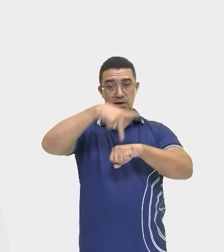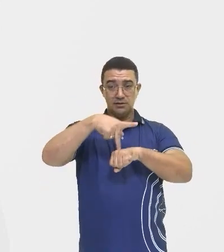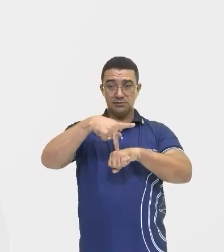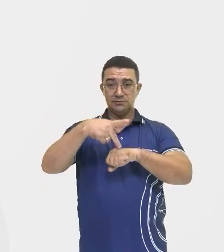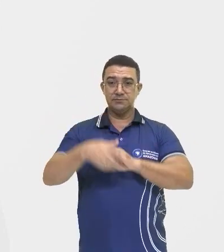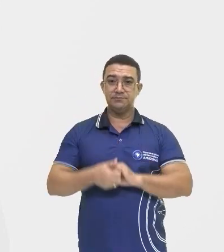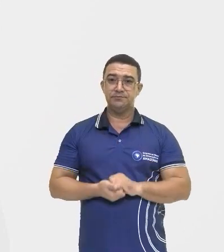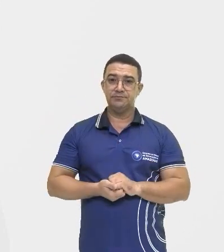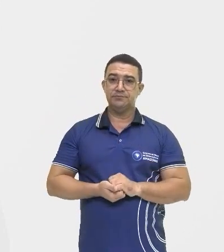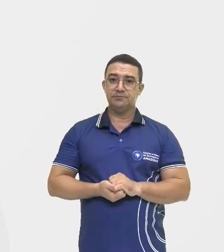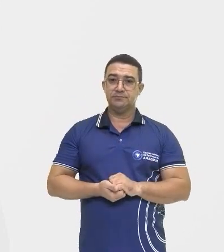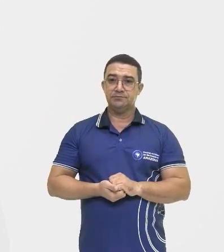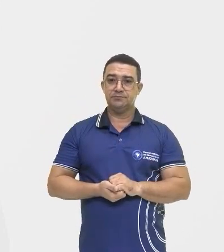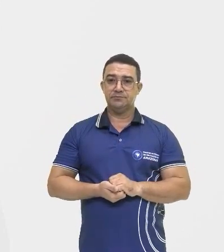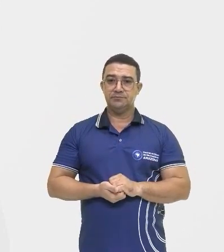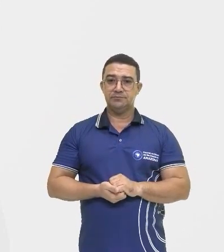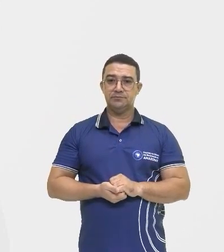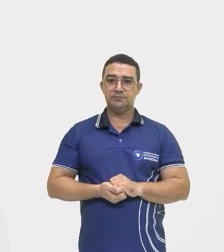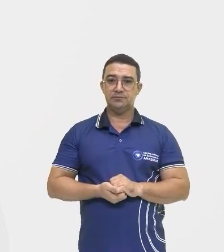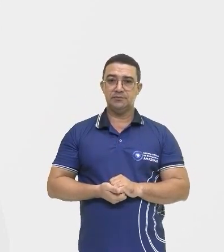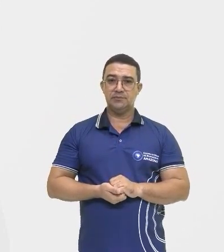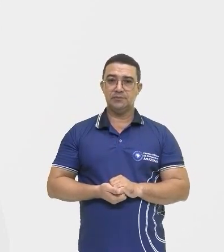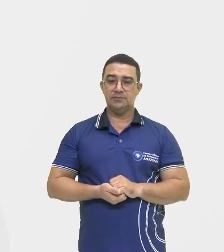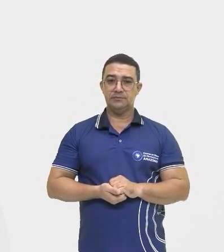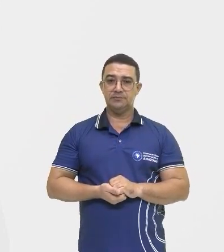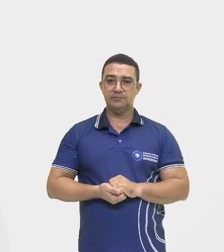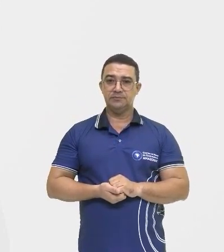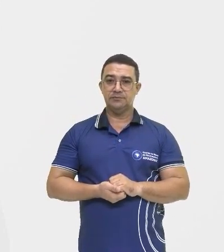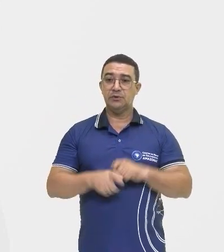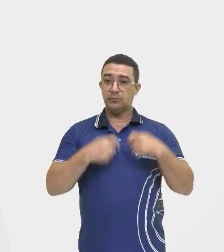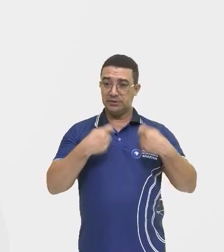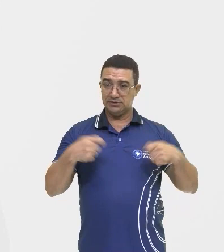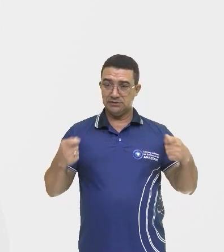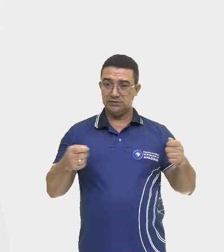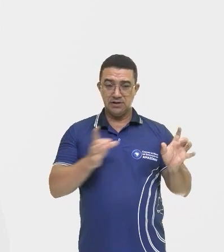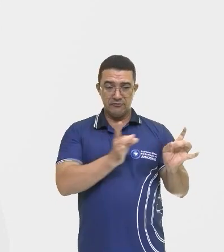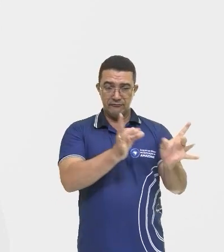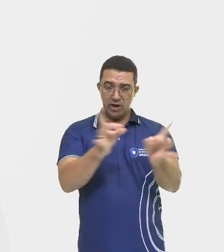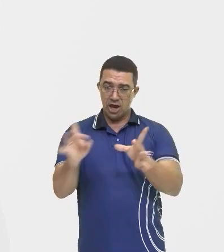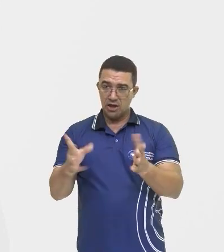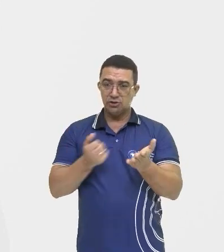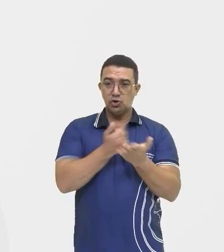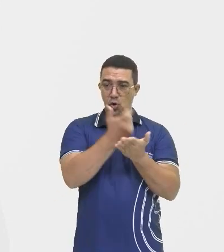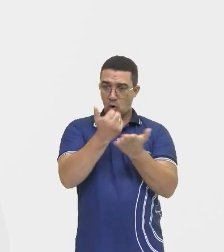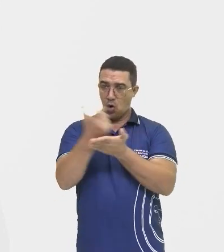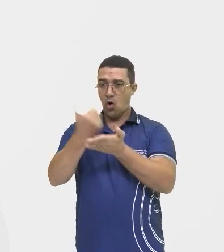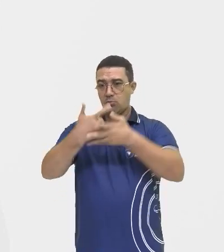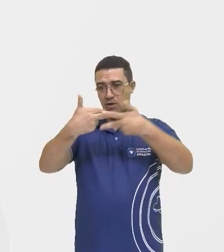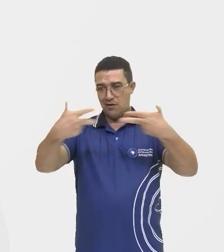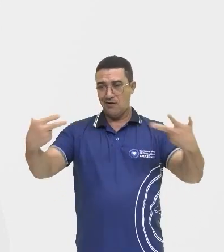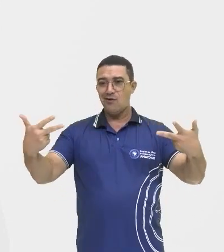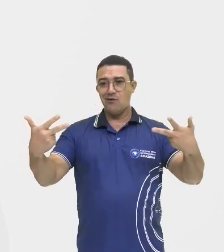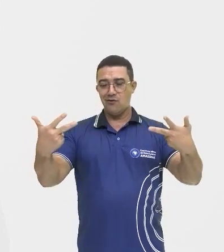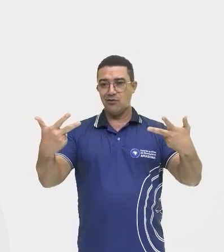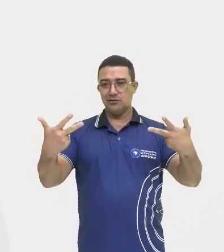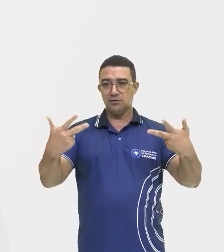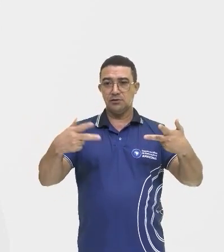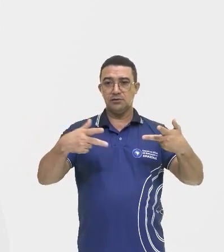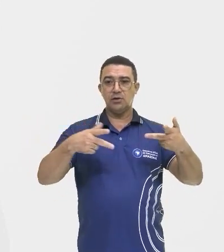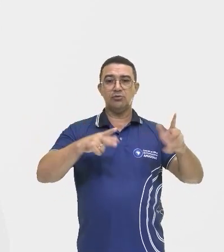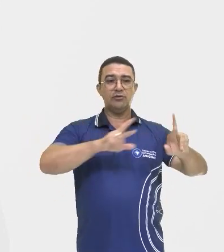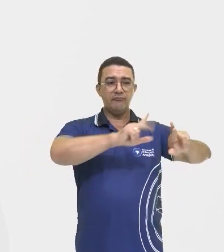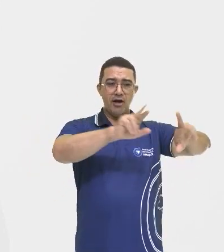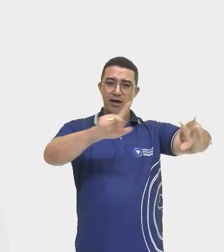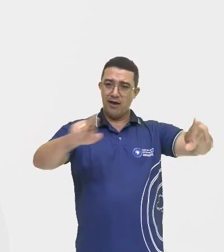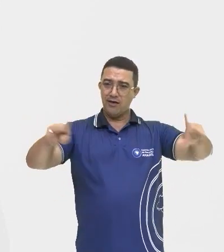a gente tem que ter obrigatoriamente essa comercialização dos produtos sendo feita entre diferentes países,